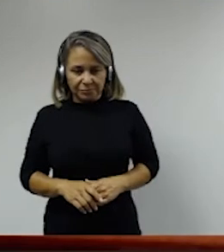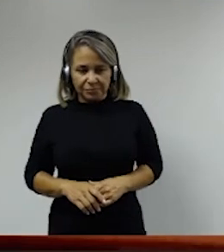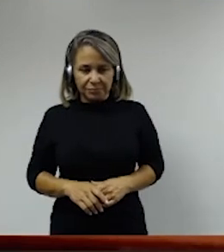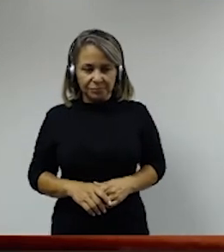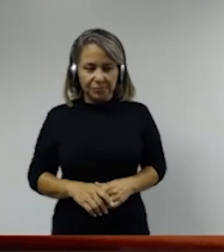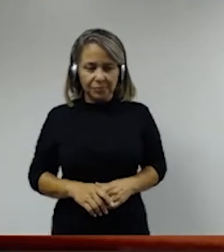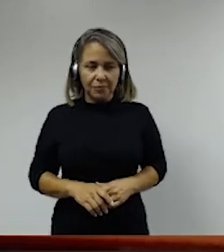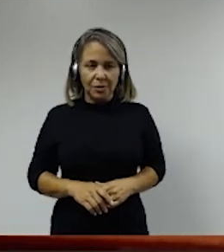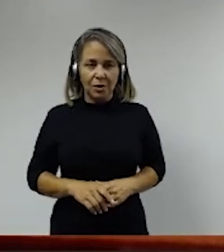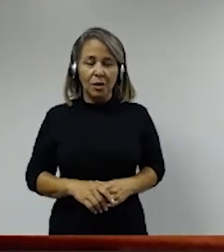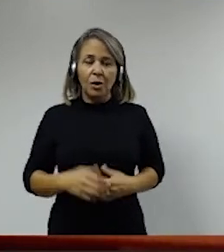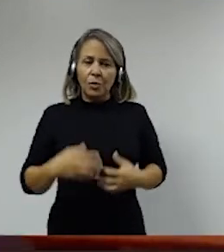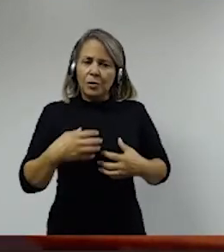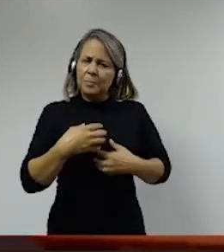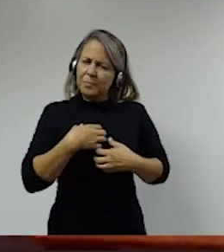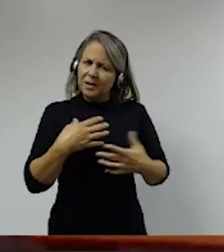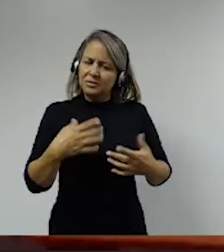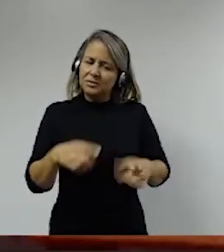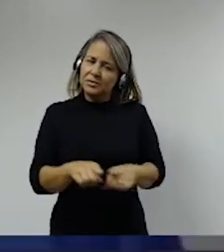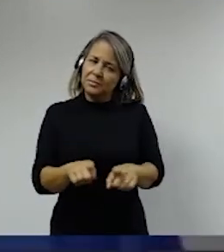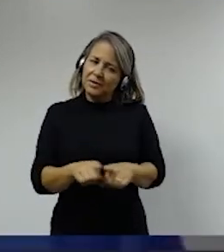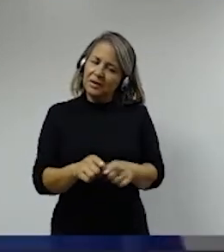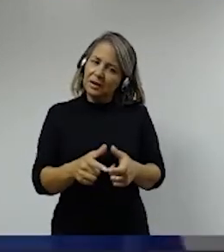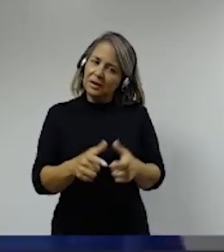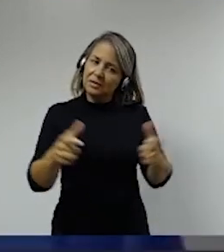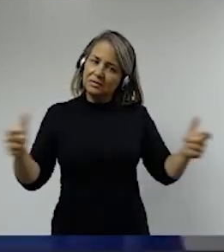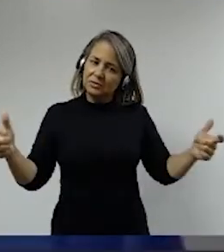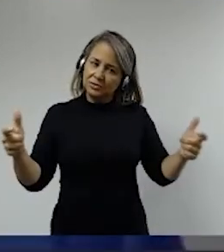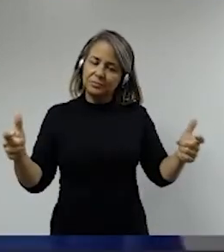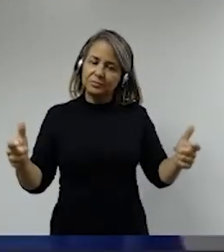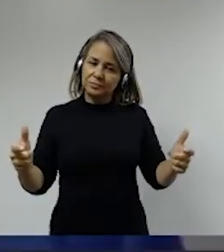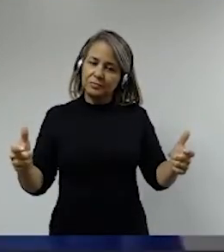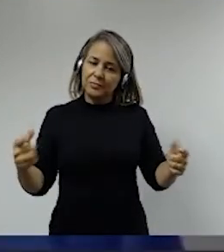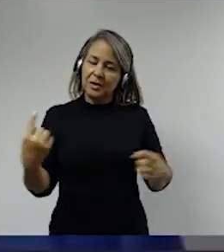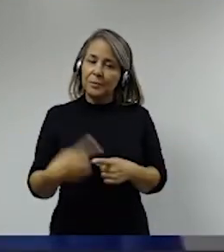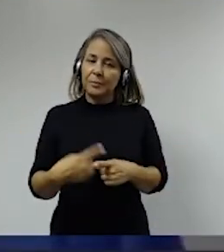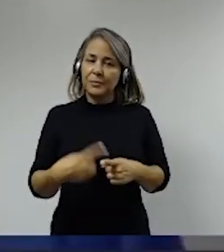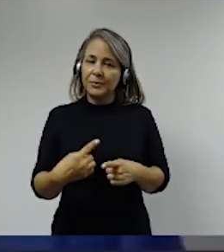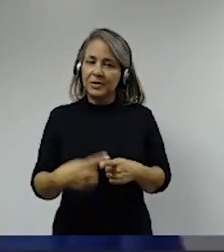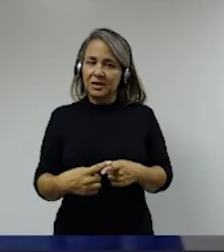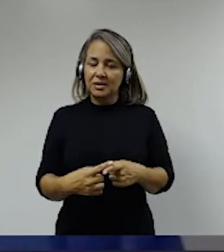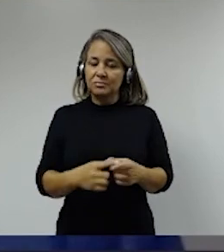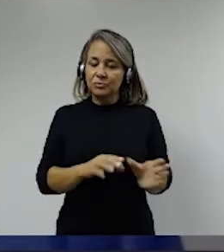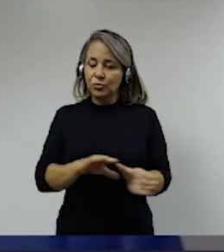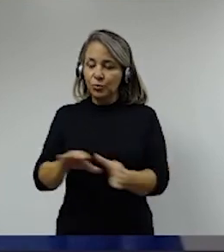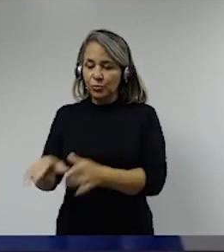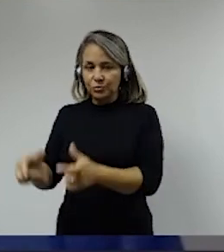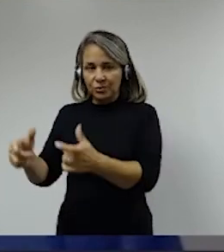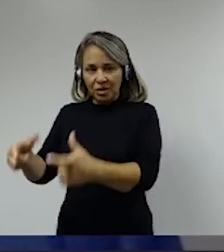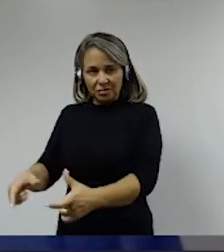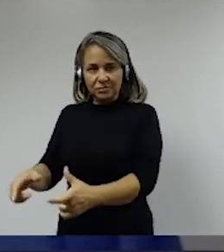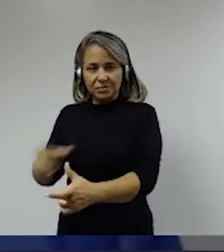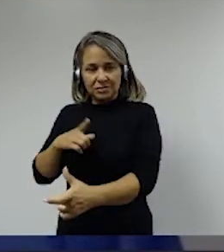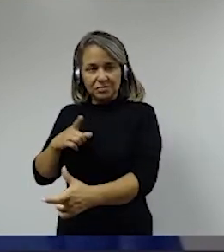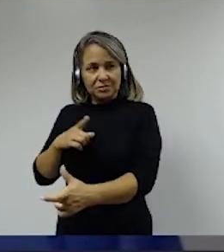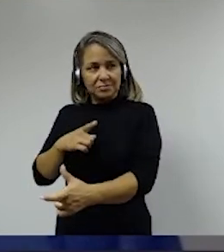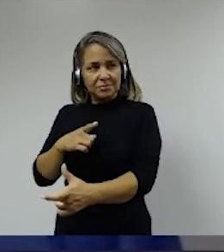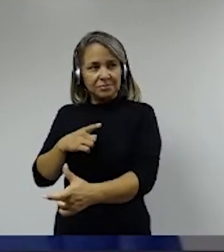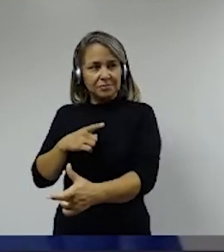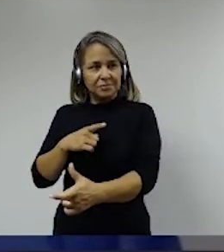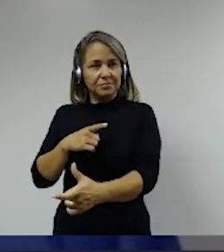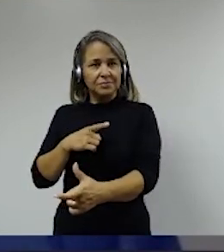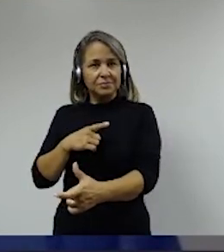O impacto é grande também, porque de um outro lado da mesa você tem também no